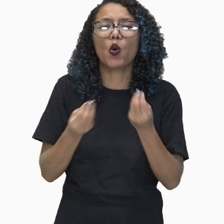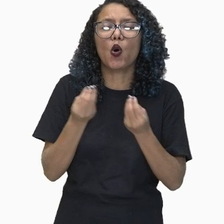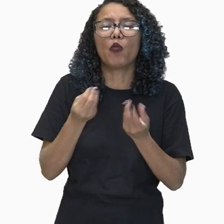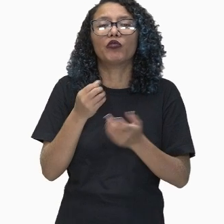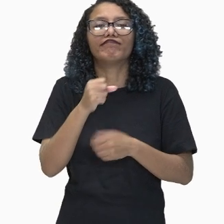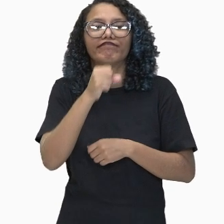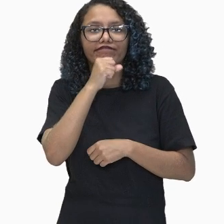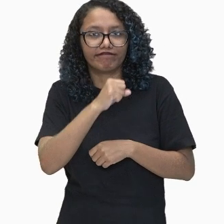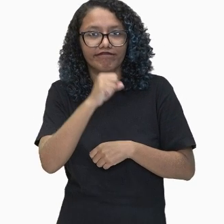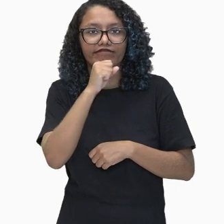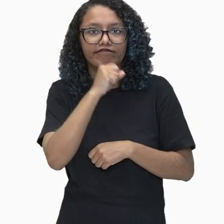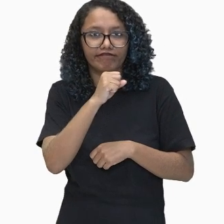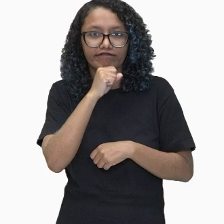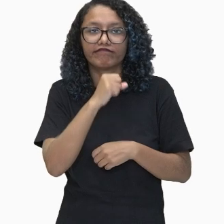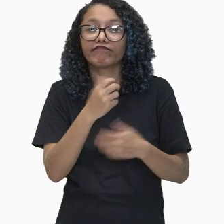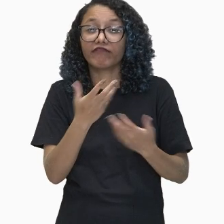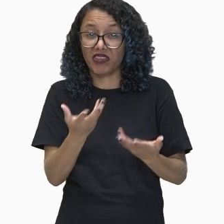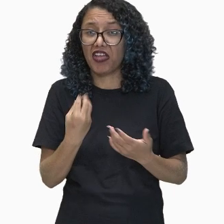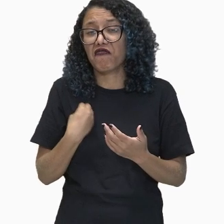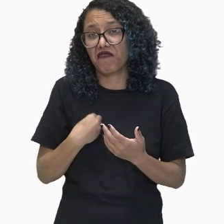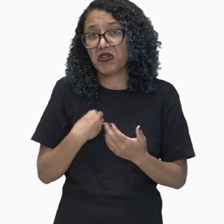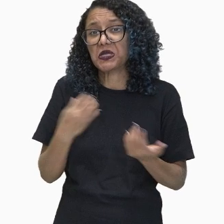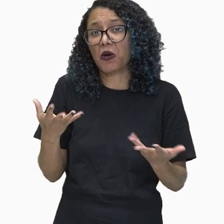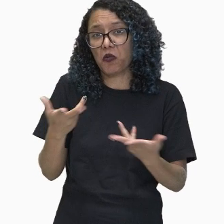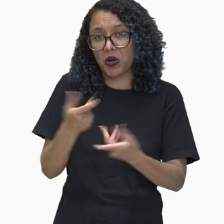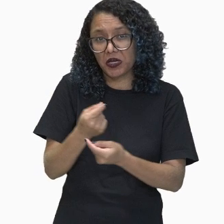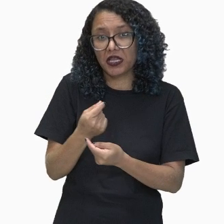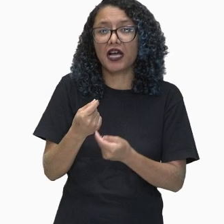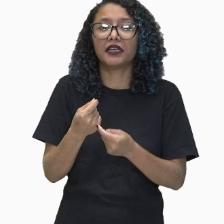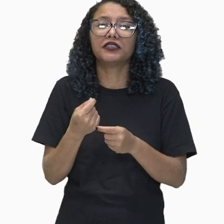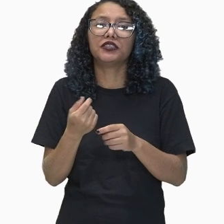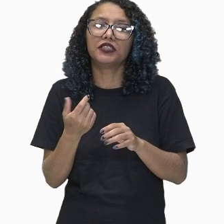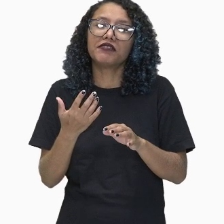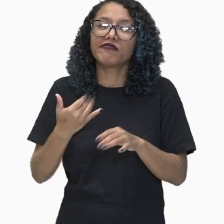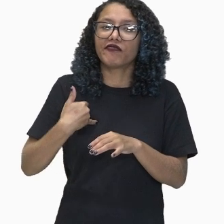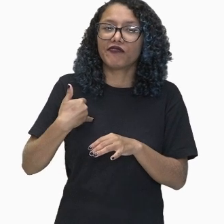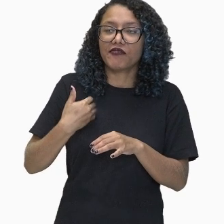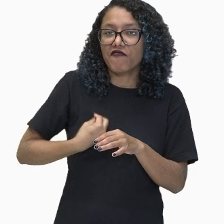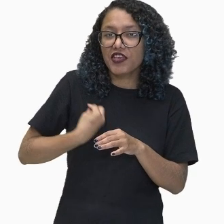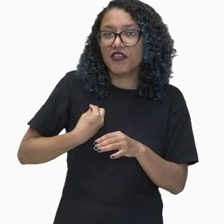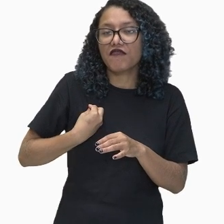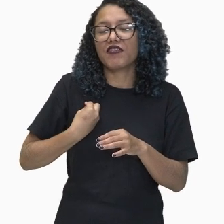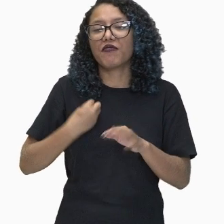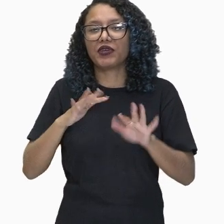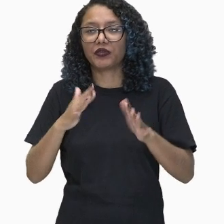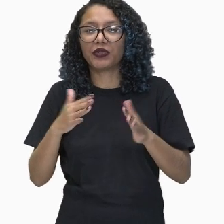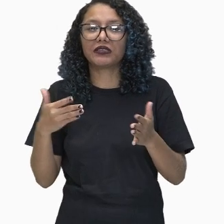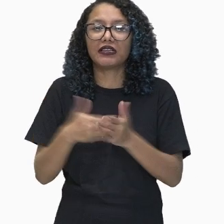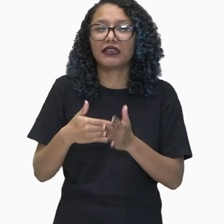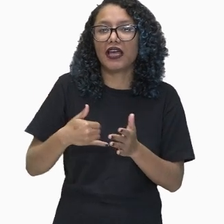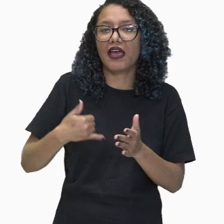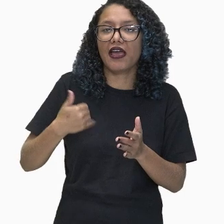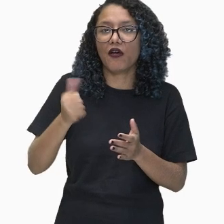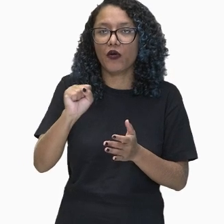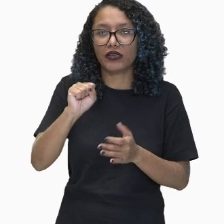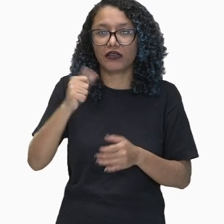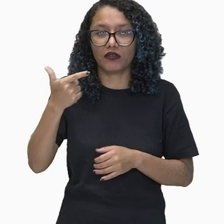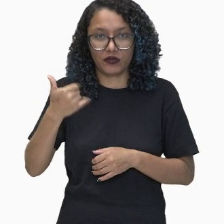muito bem, com a expectativa em torno de 82 anos, uma expectativa elevada, e cerca hoje de